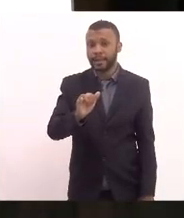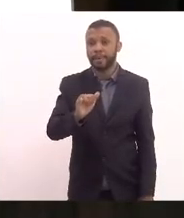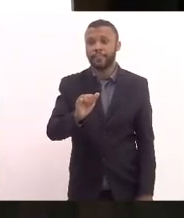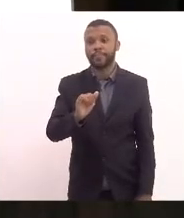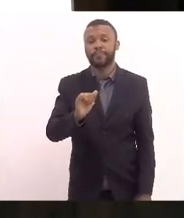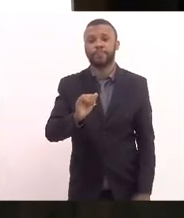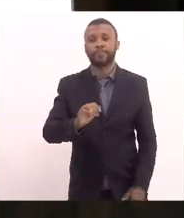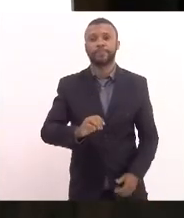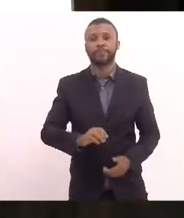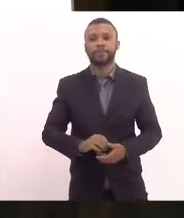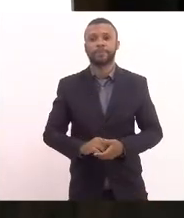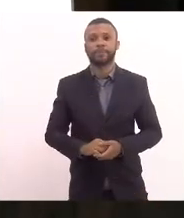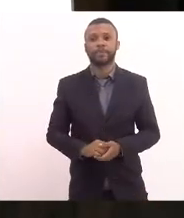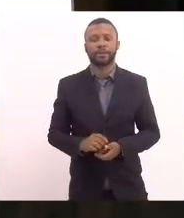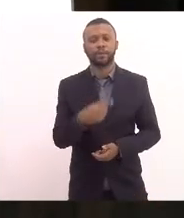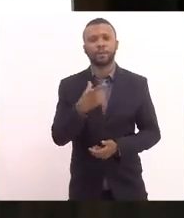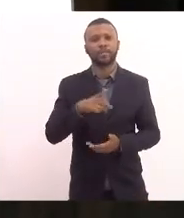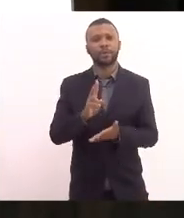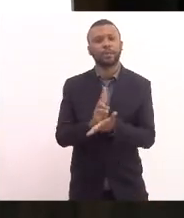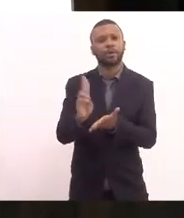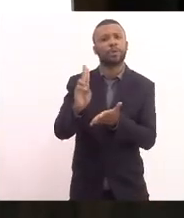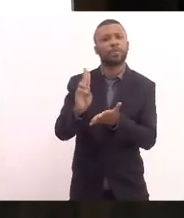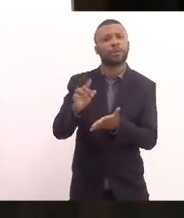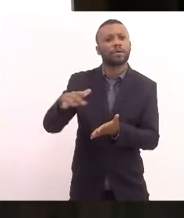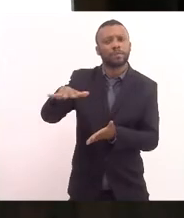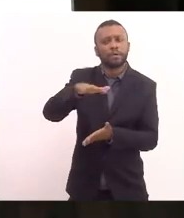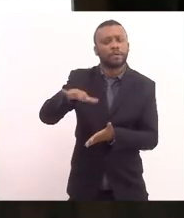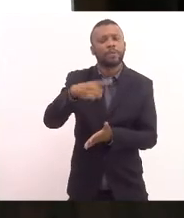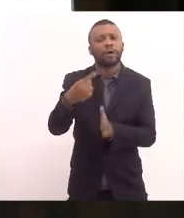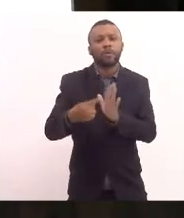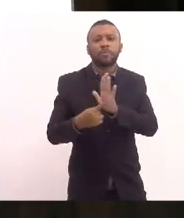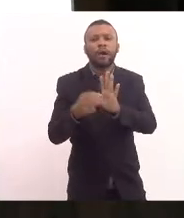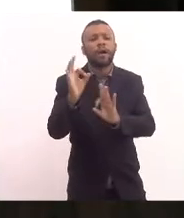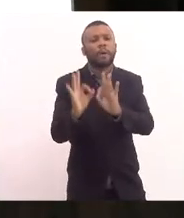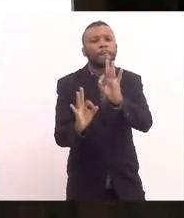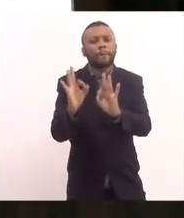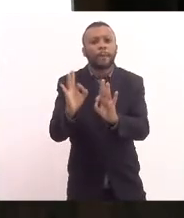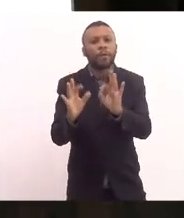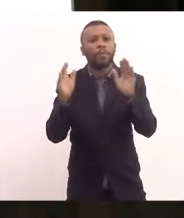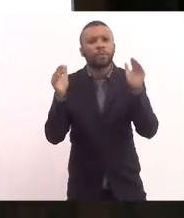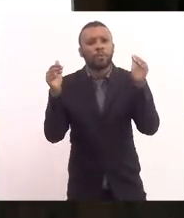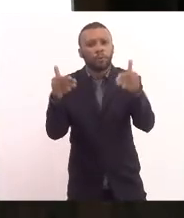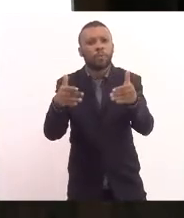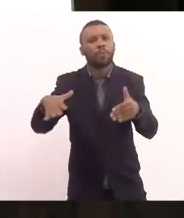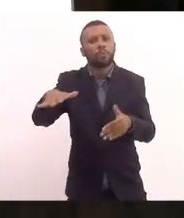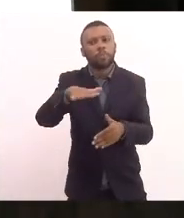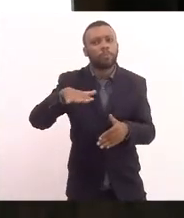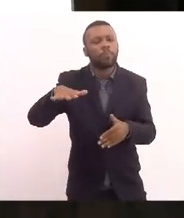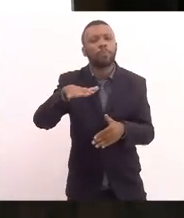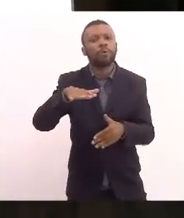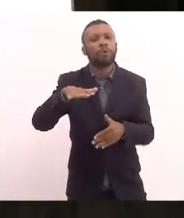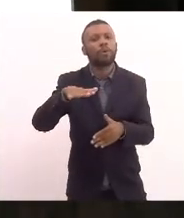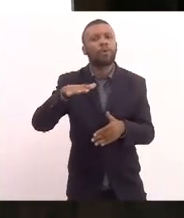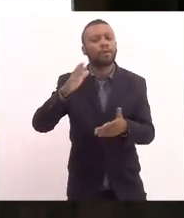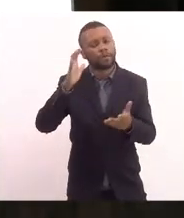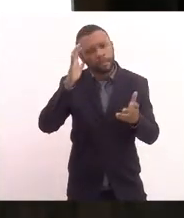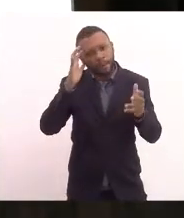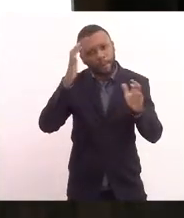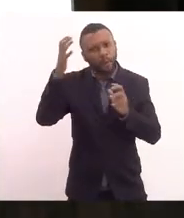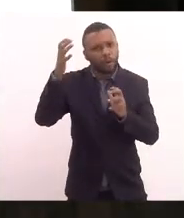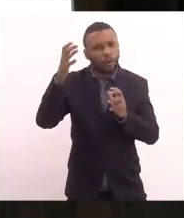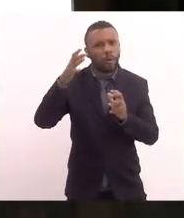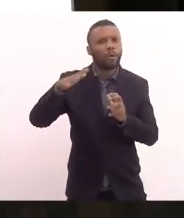um recurso aqui para a universidade, para a gente montar os laboratórios, para a gente montar dentro dos hospitais o local